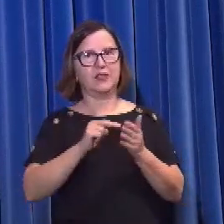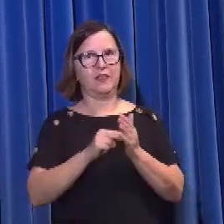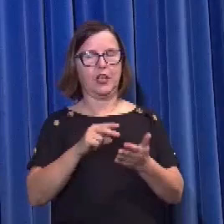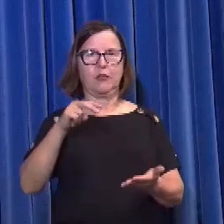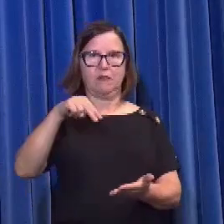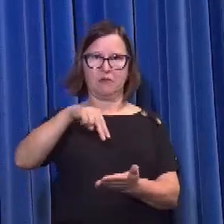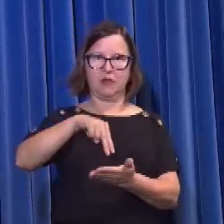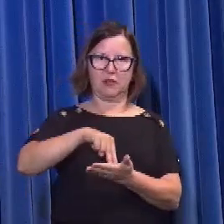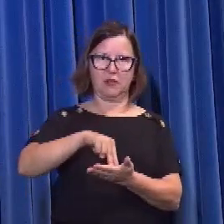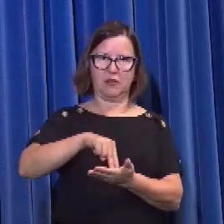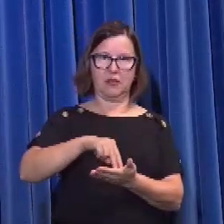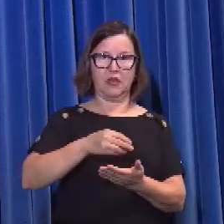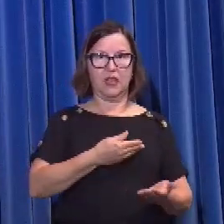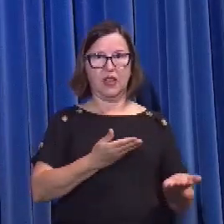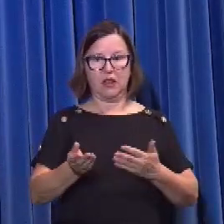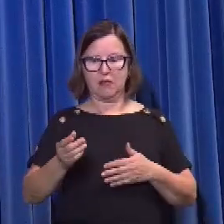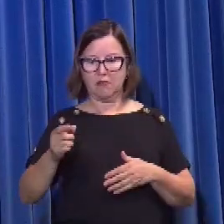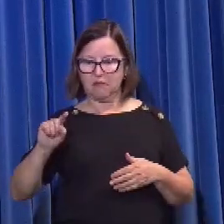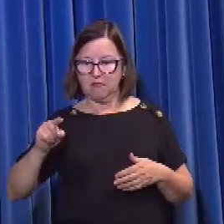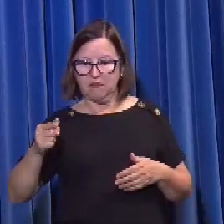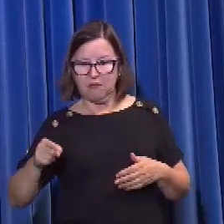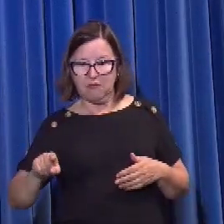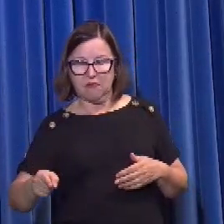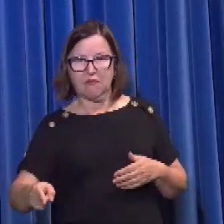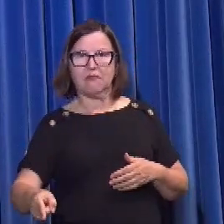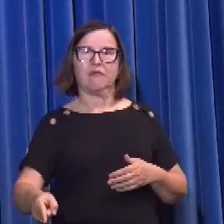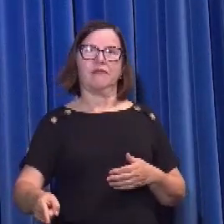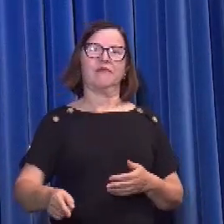leva para um abismo.